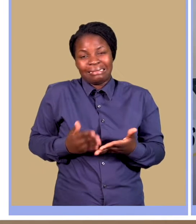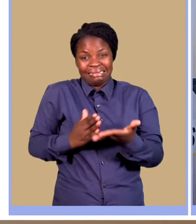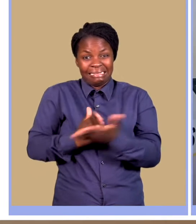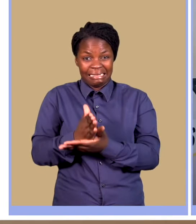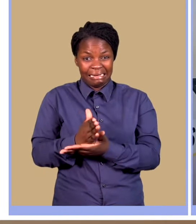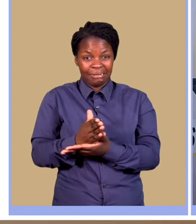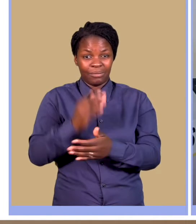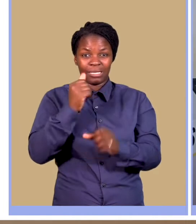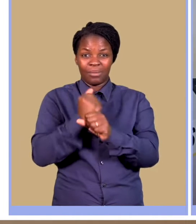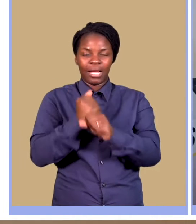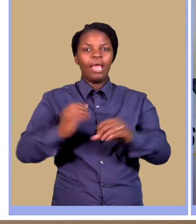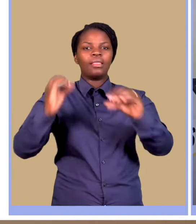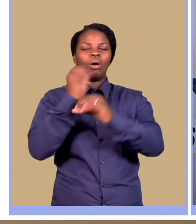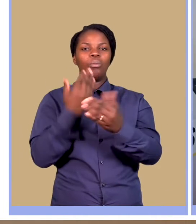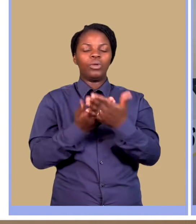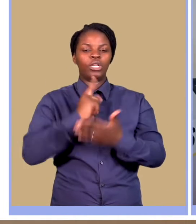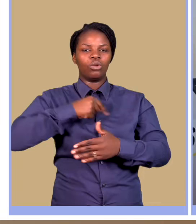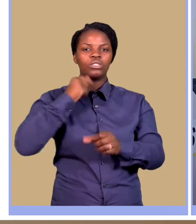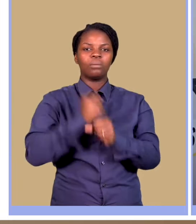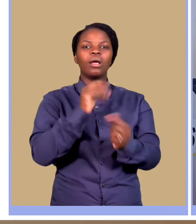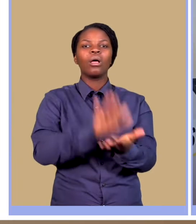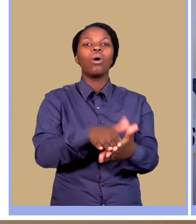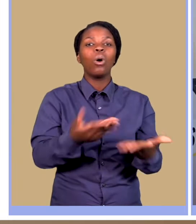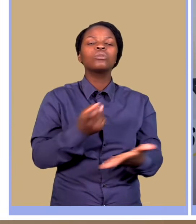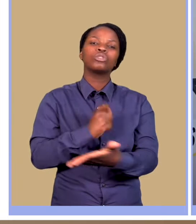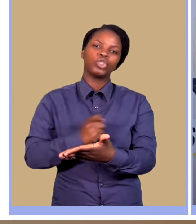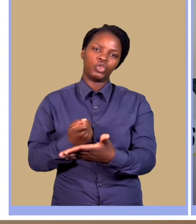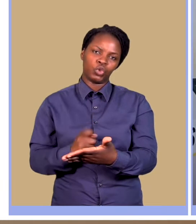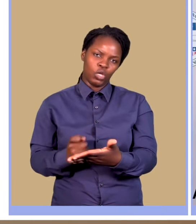E as escolas que nós atuamos já têm lá crianças,